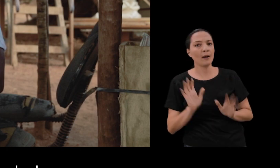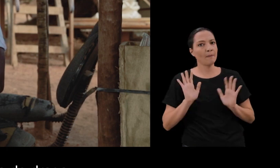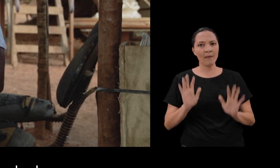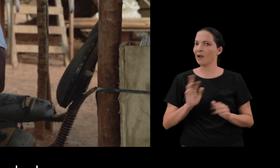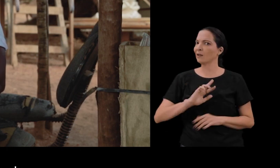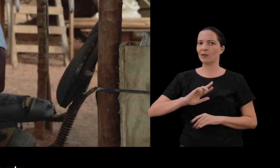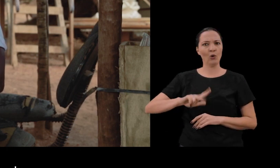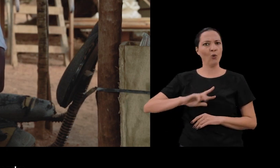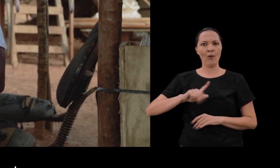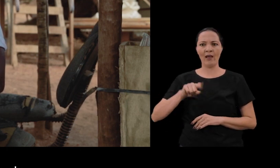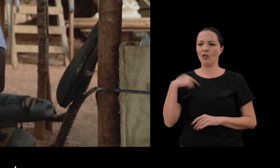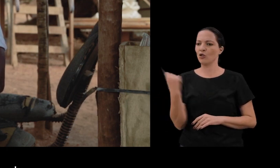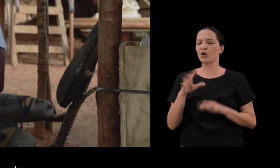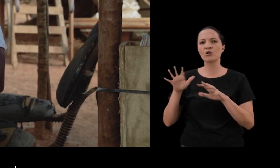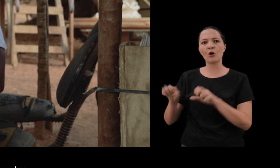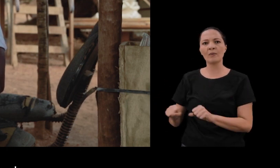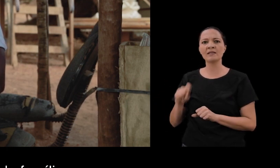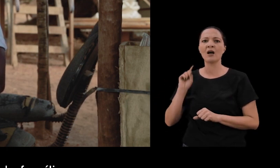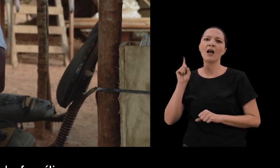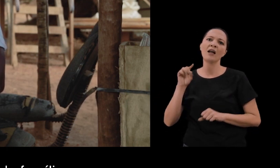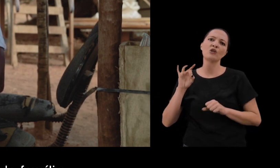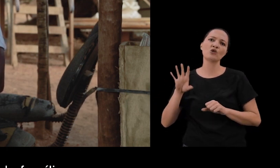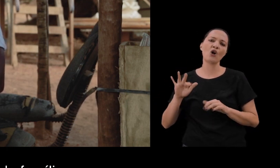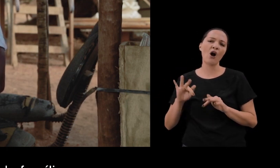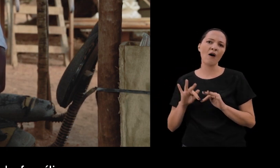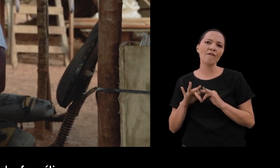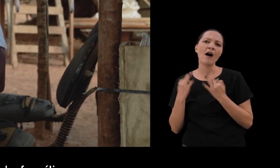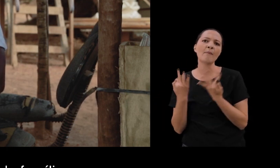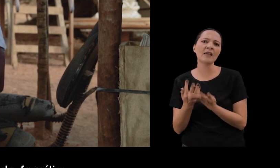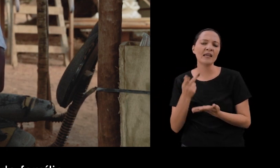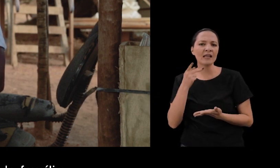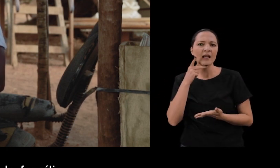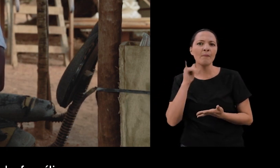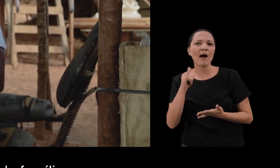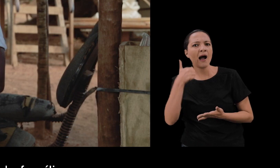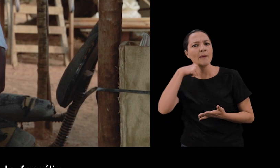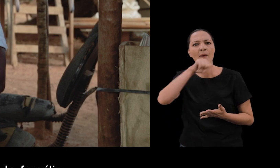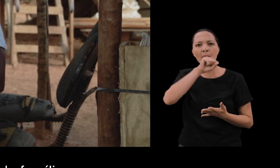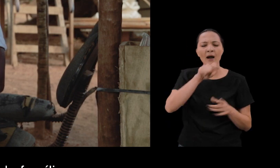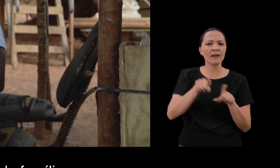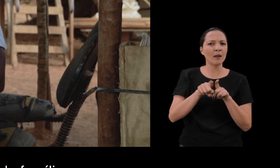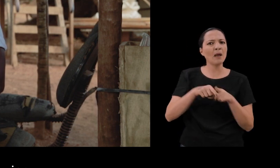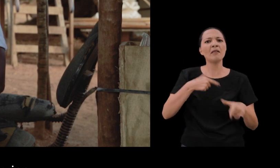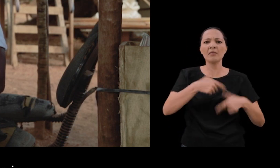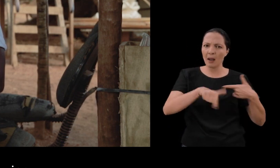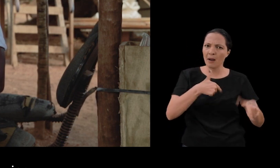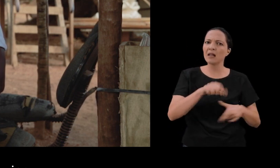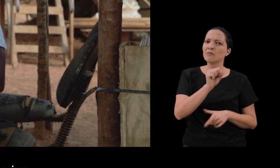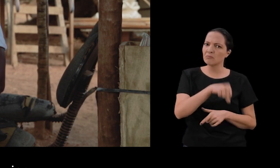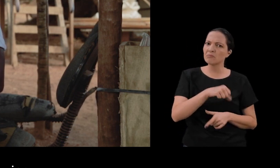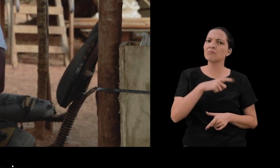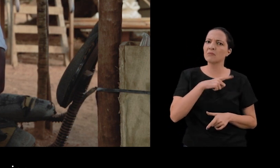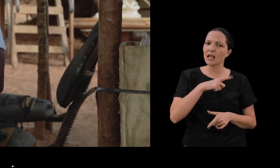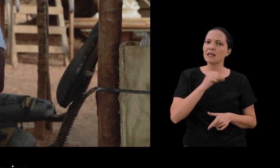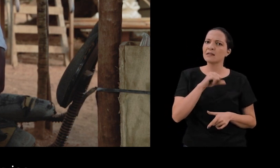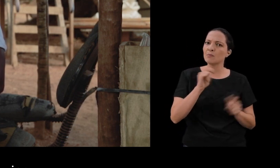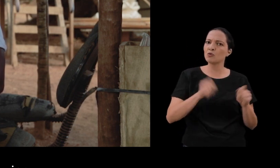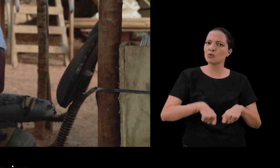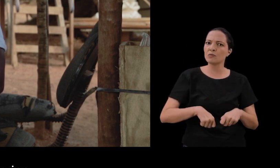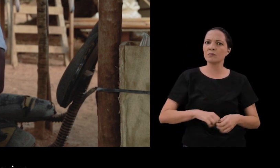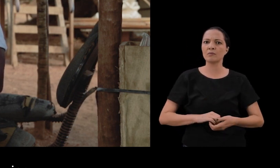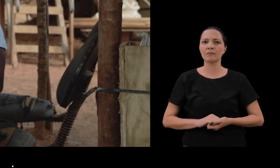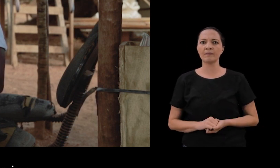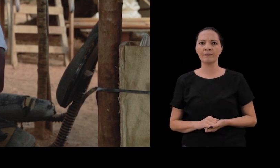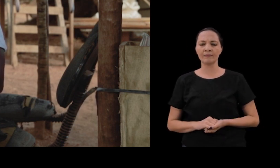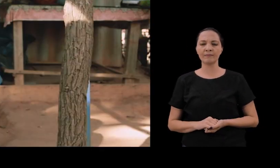que é errado. Mas na nossa a gente tem medo, por quê? Porque só tem pai, mãe de família e trabalhadores quando aparece serviço e a gente pode